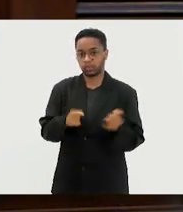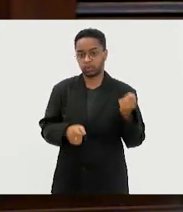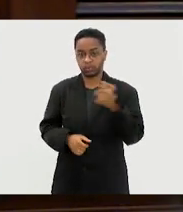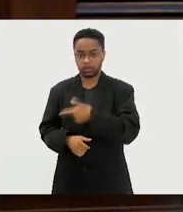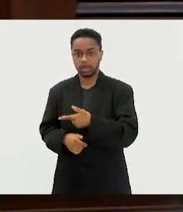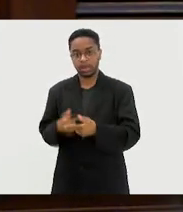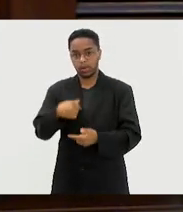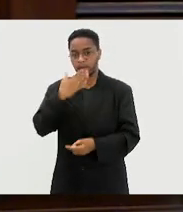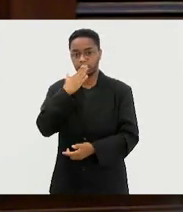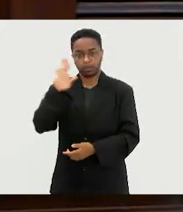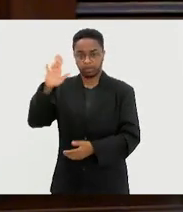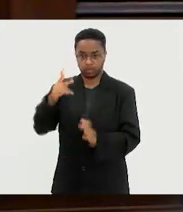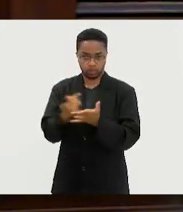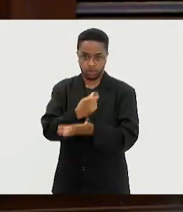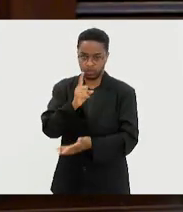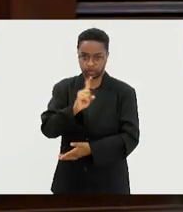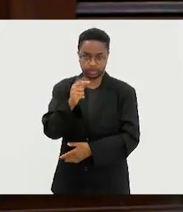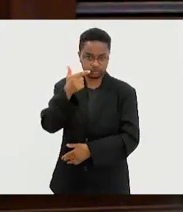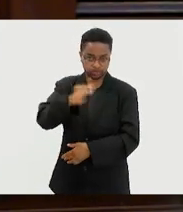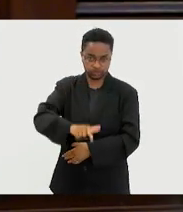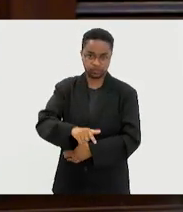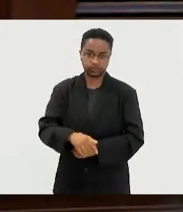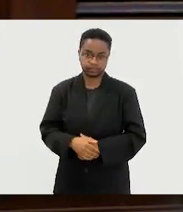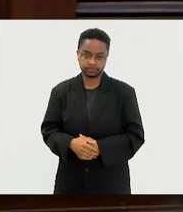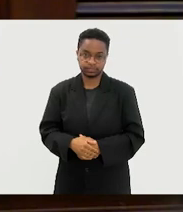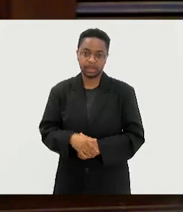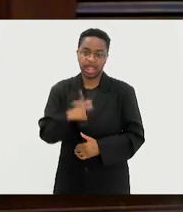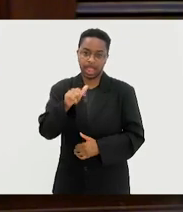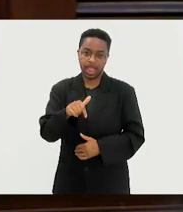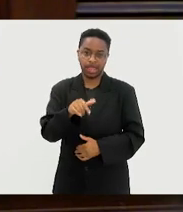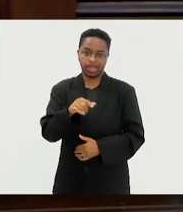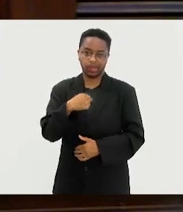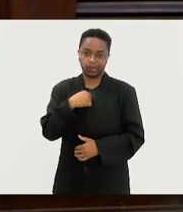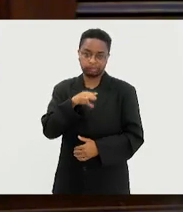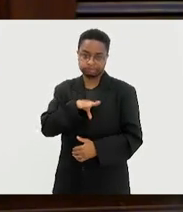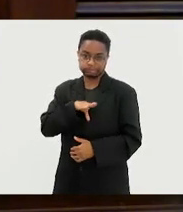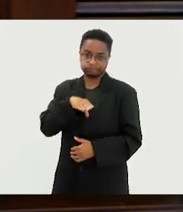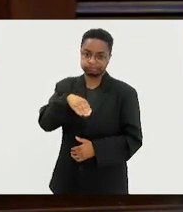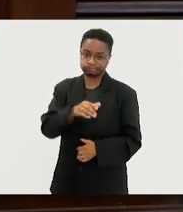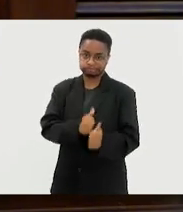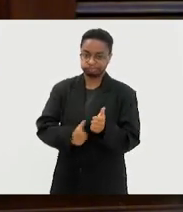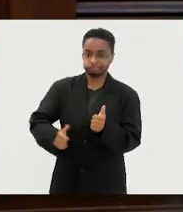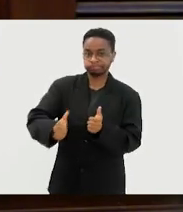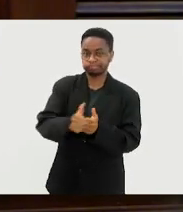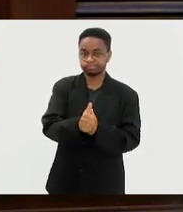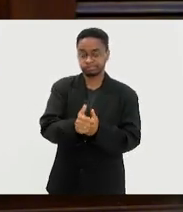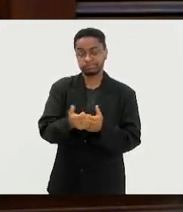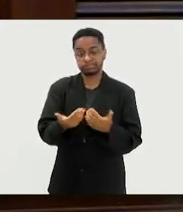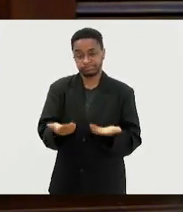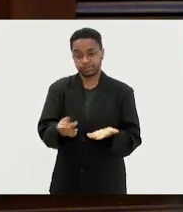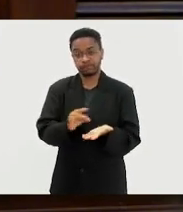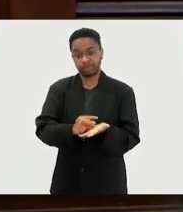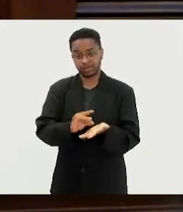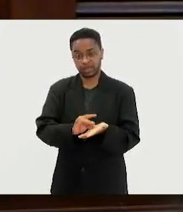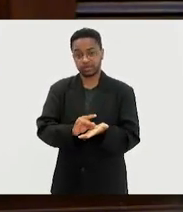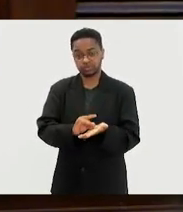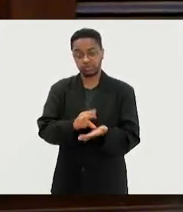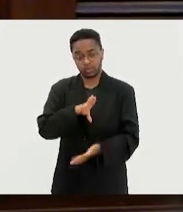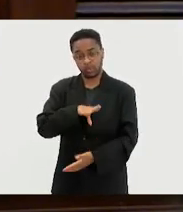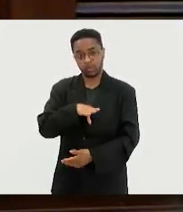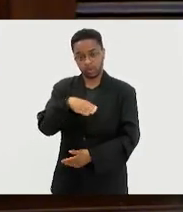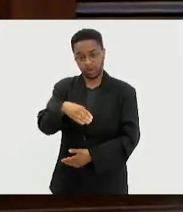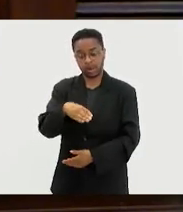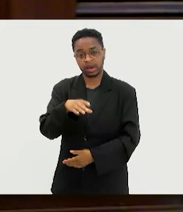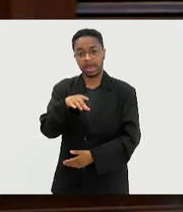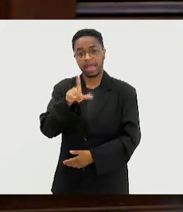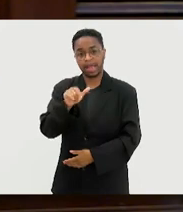fato não se repetirá. Foi uma ousadia de minha parte, ousadia, aliás, que foi a palavra utilizada